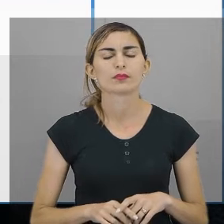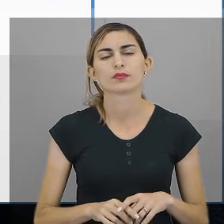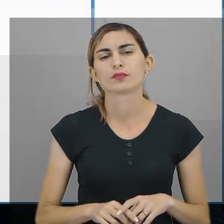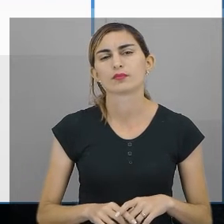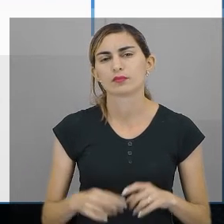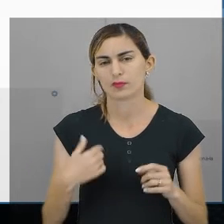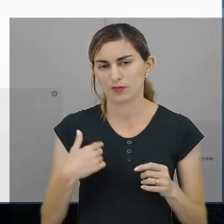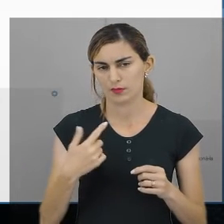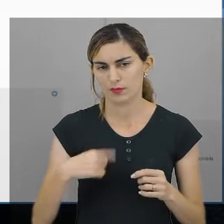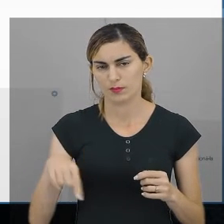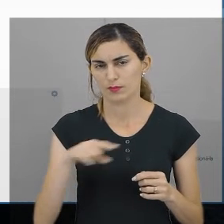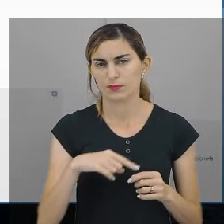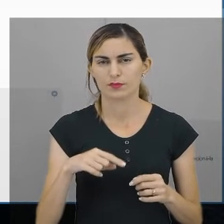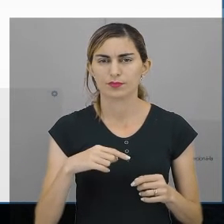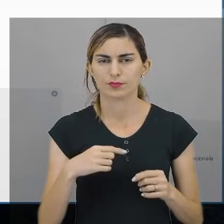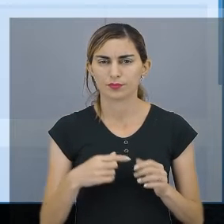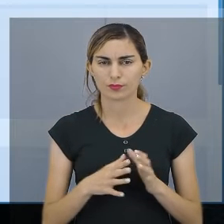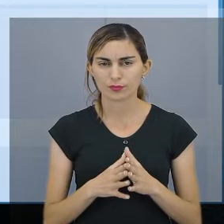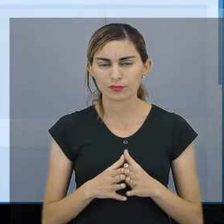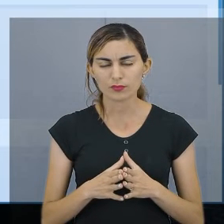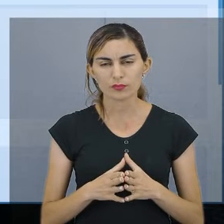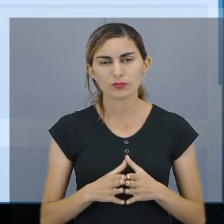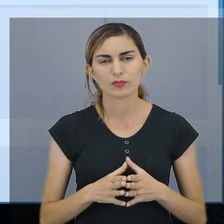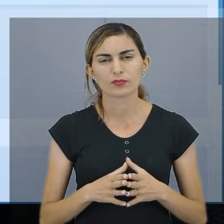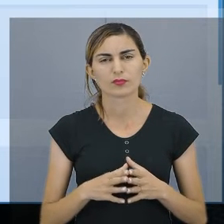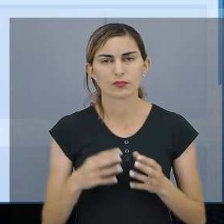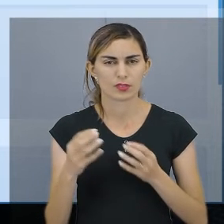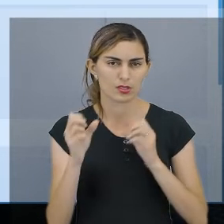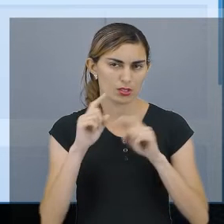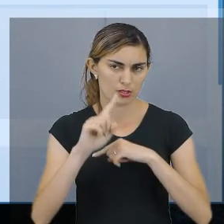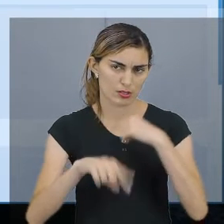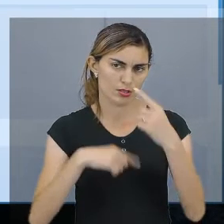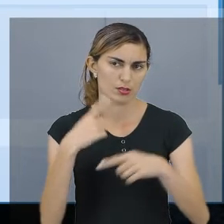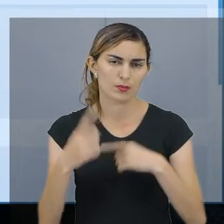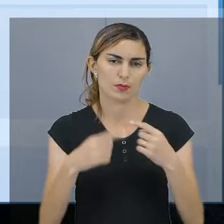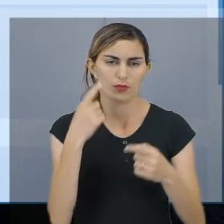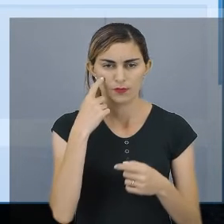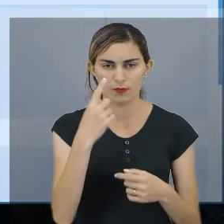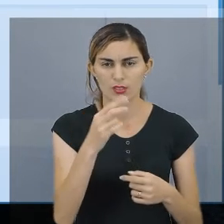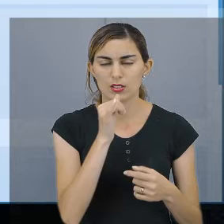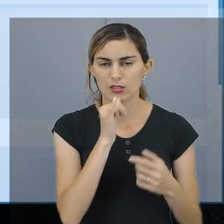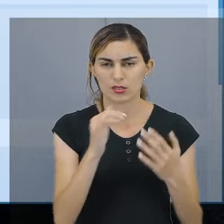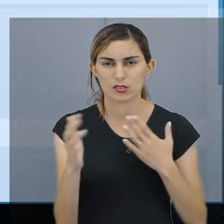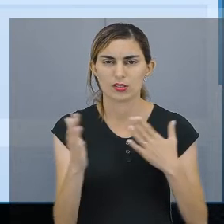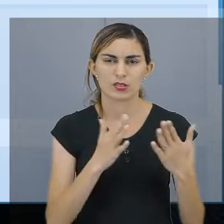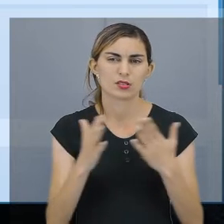para a gente não se confundir. Depois, vamos usar um exemplo aqui,